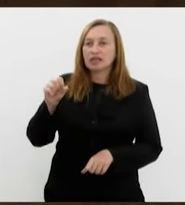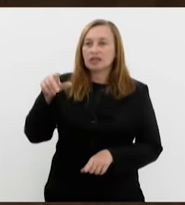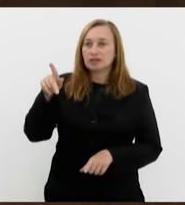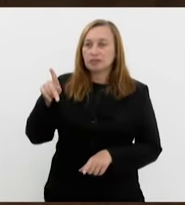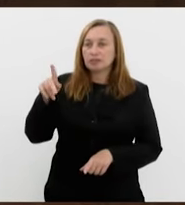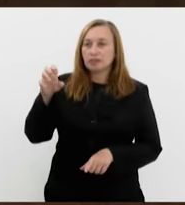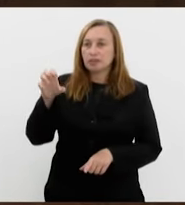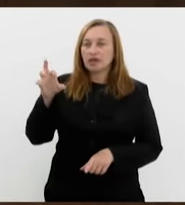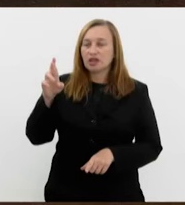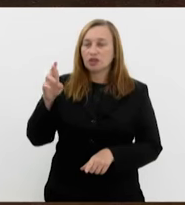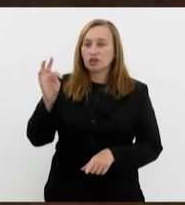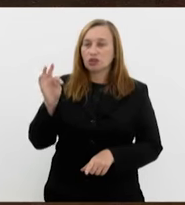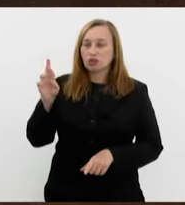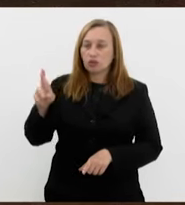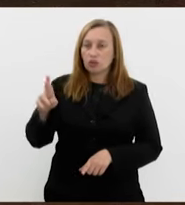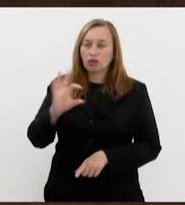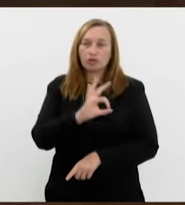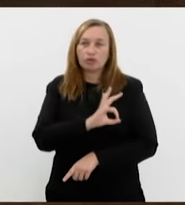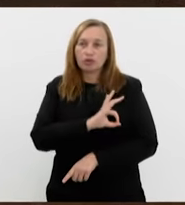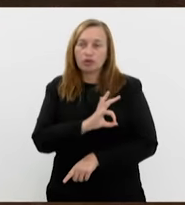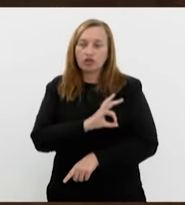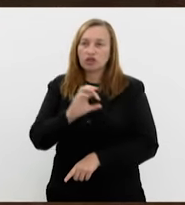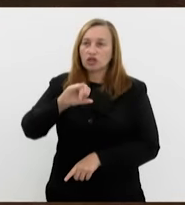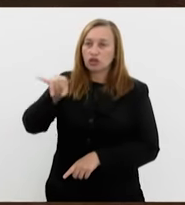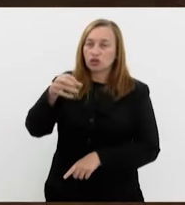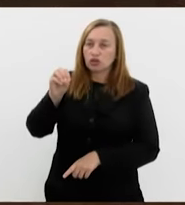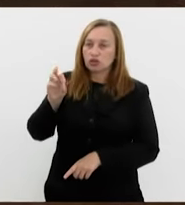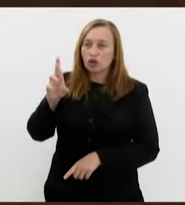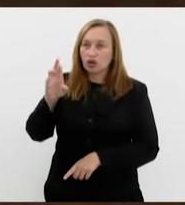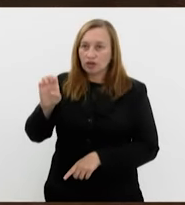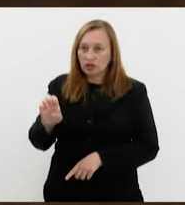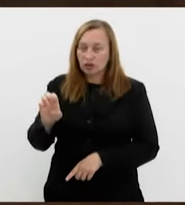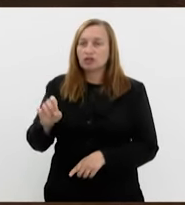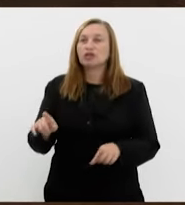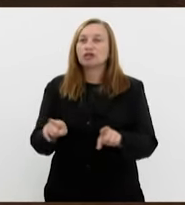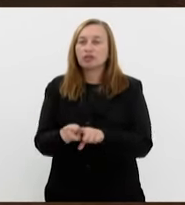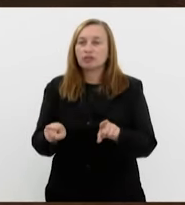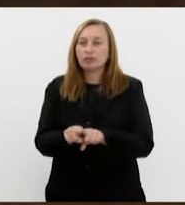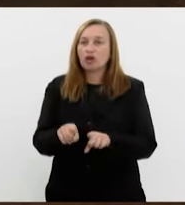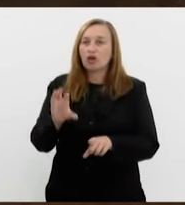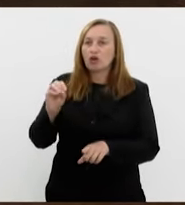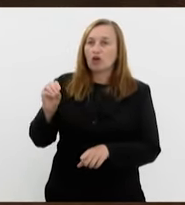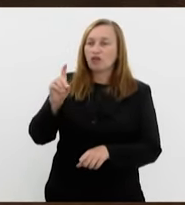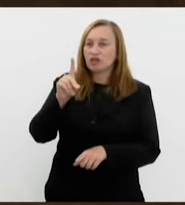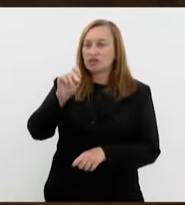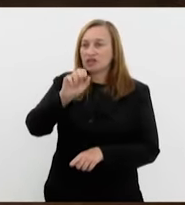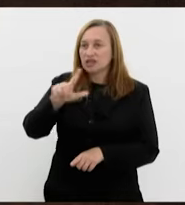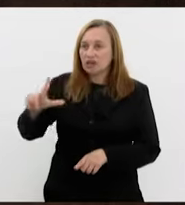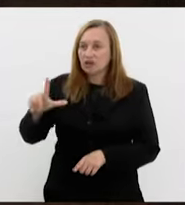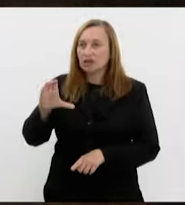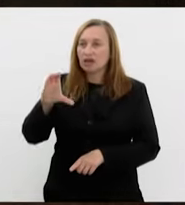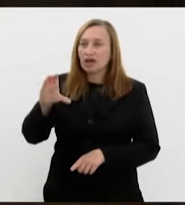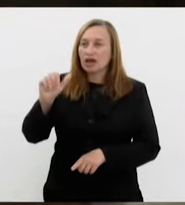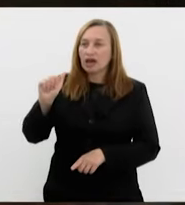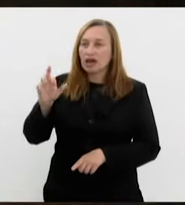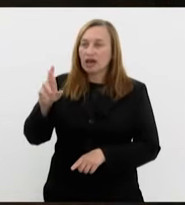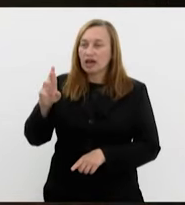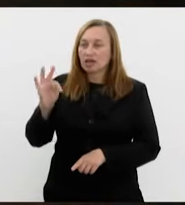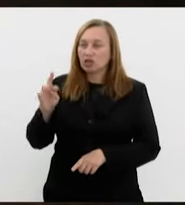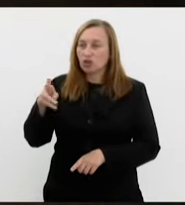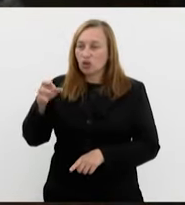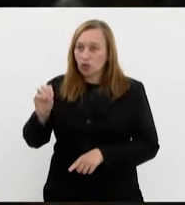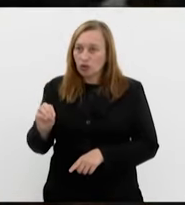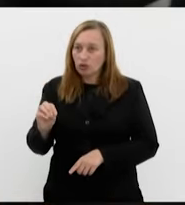Ricardo Duarte Matos, oficial de cartório Denis Ricardo Santos Lucas, oficial de cartório Rodrigo